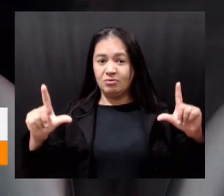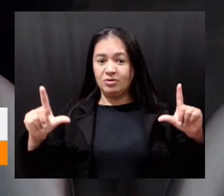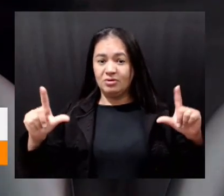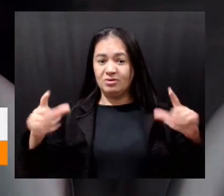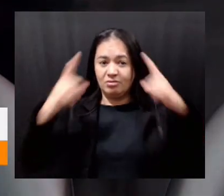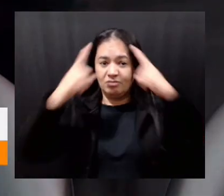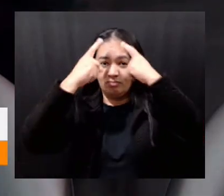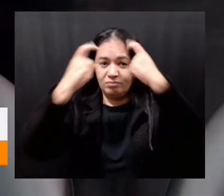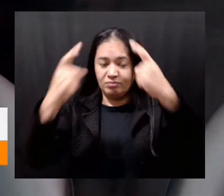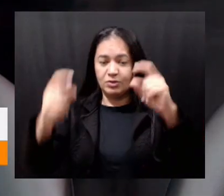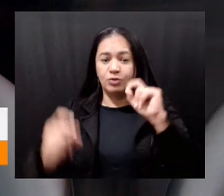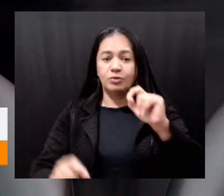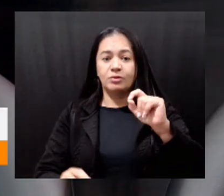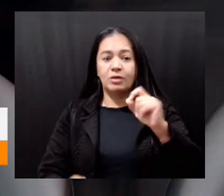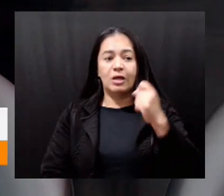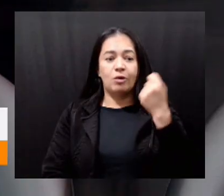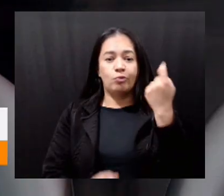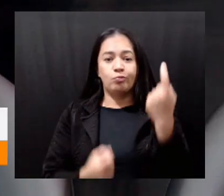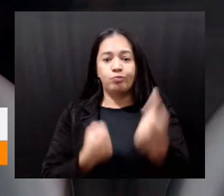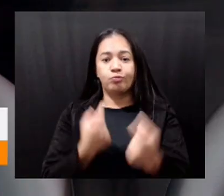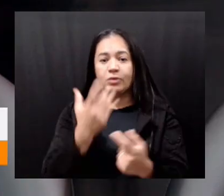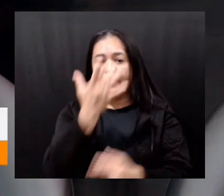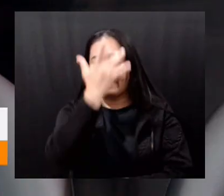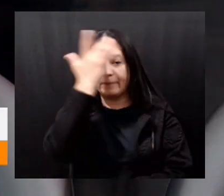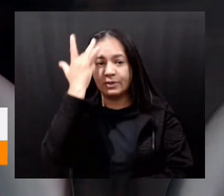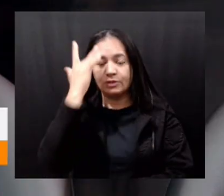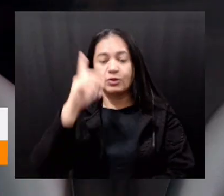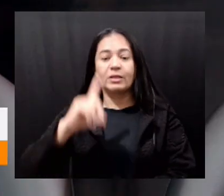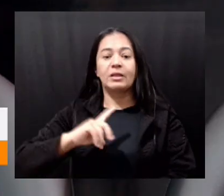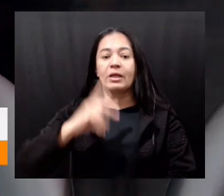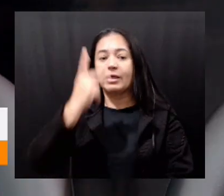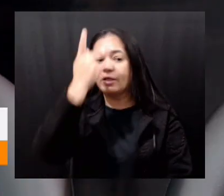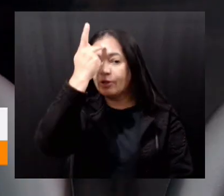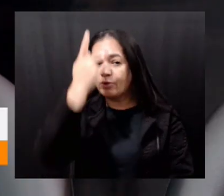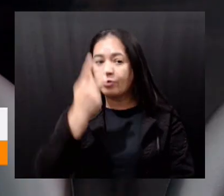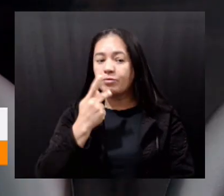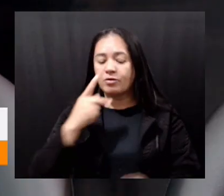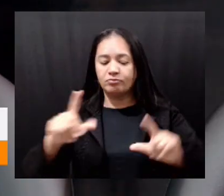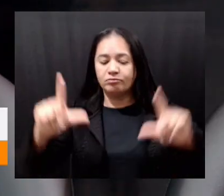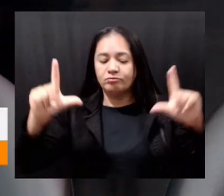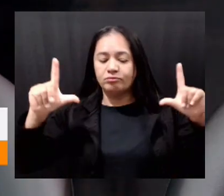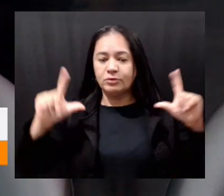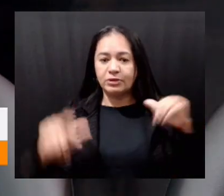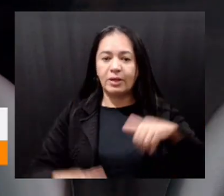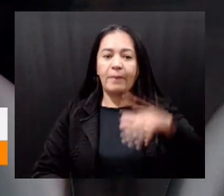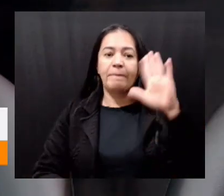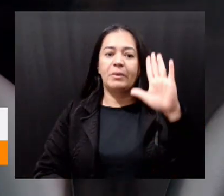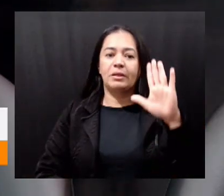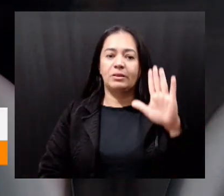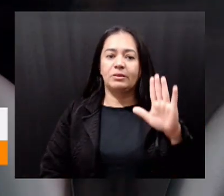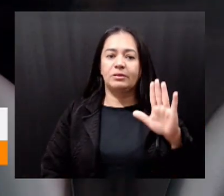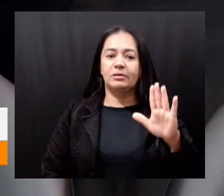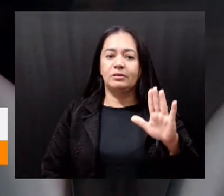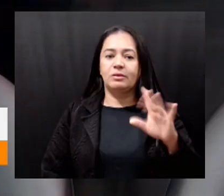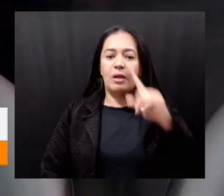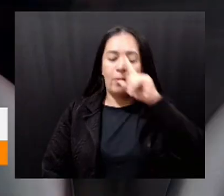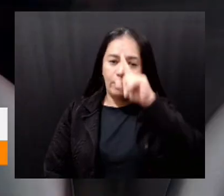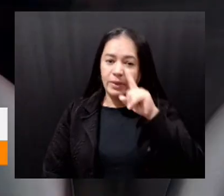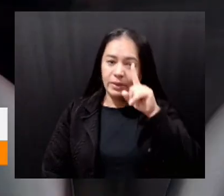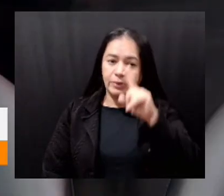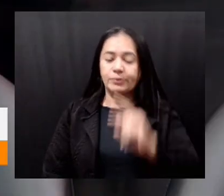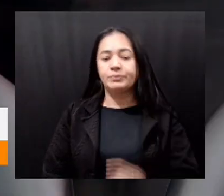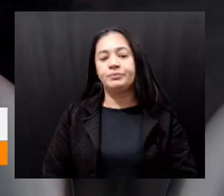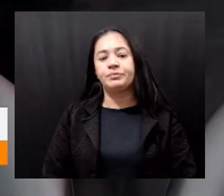Muitas pessoas, às vezes, têm um perfil de se expor mais a situações de risco, tá? E